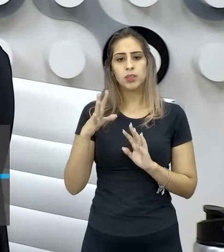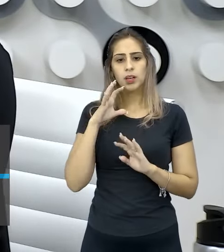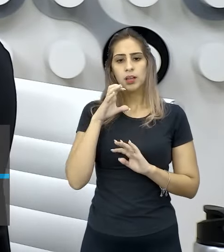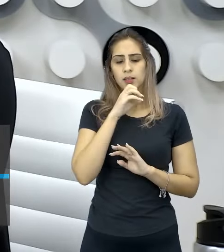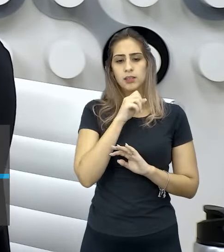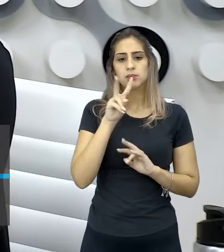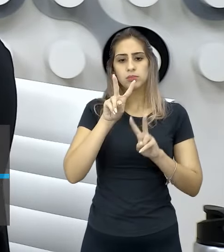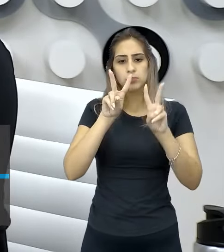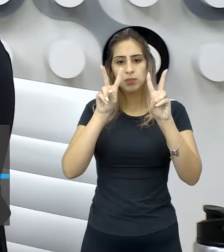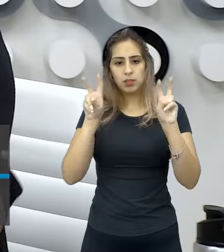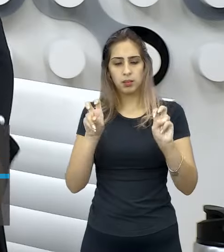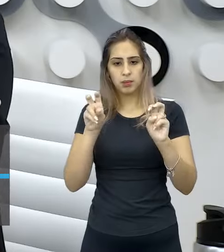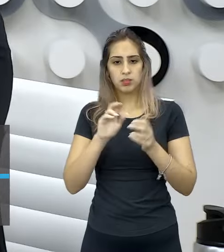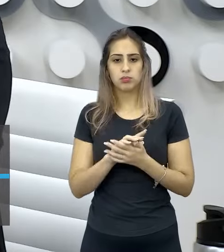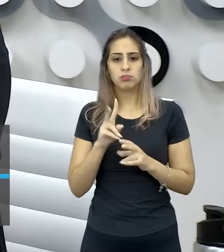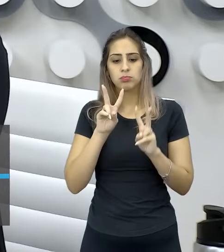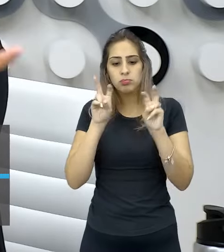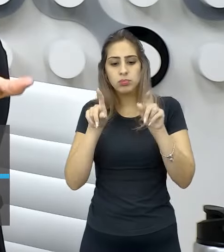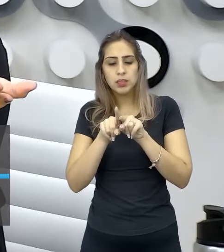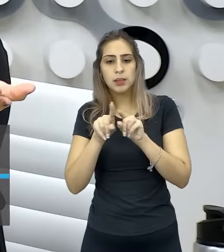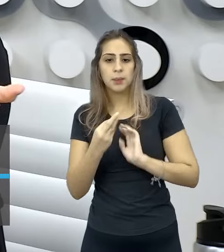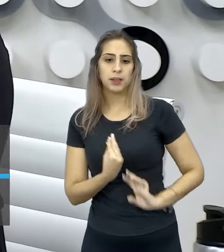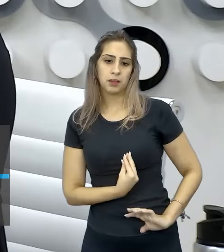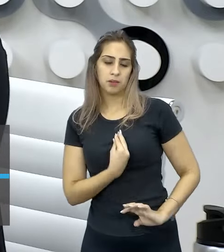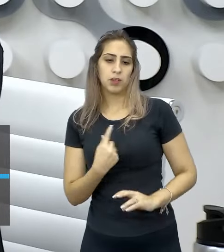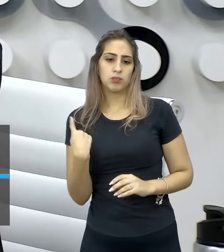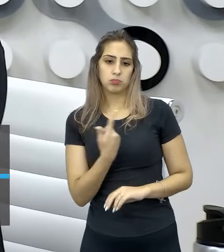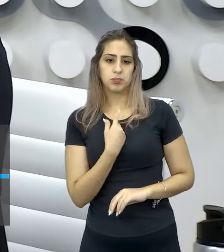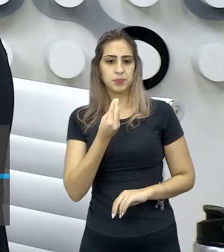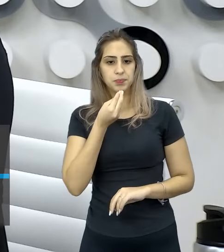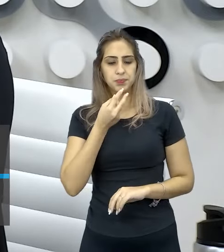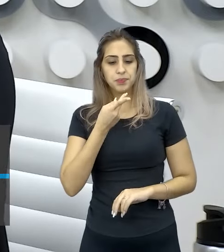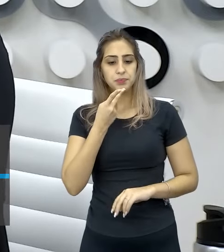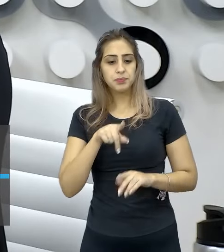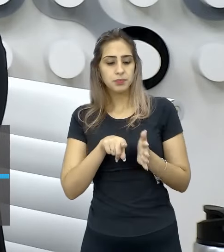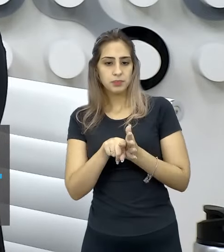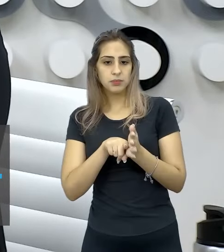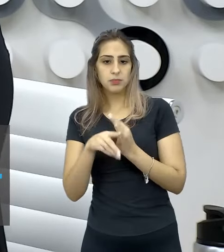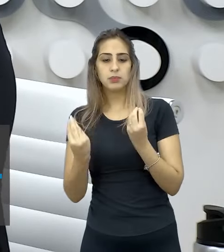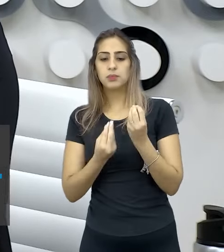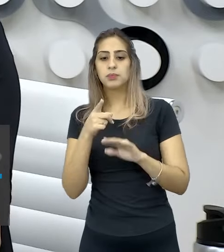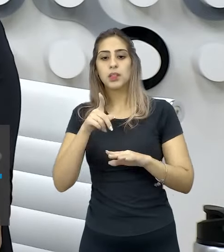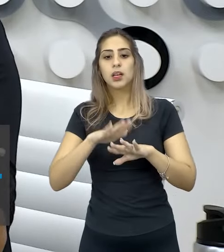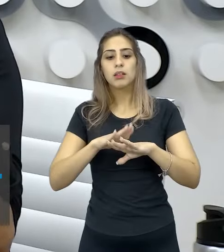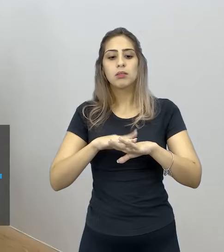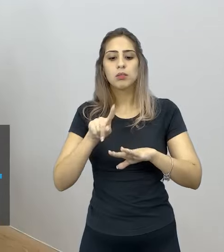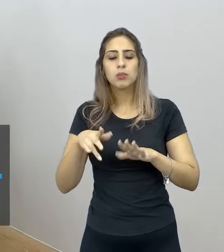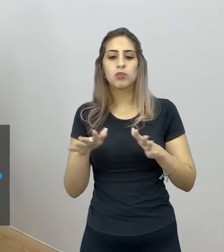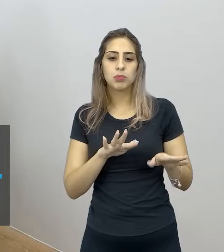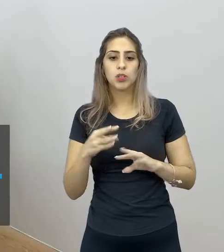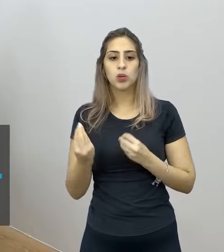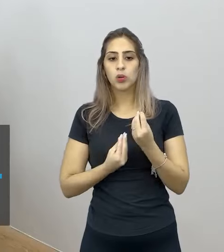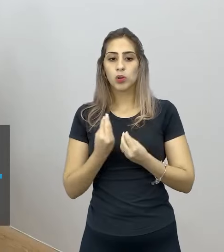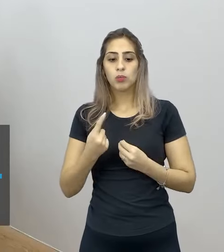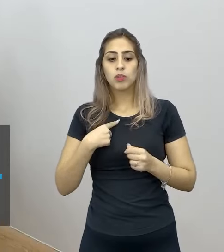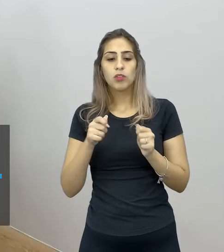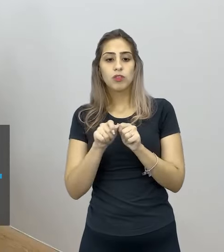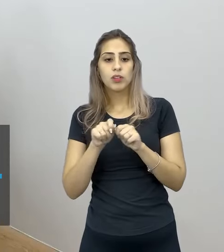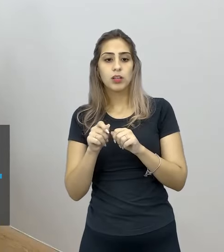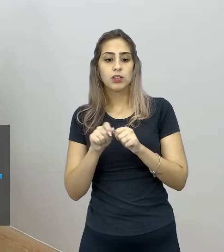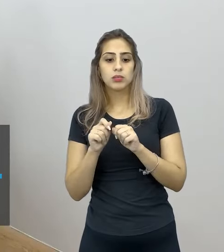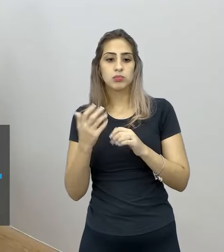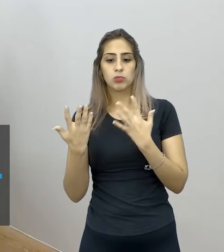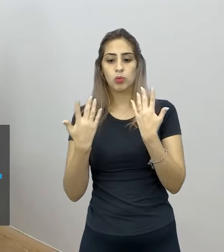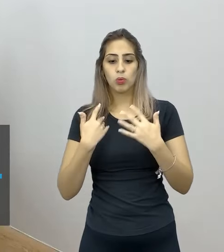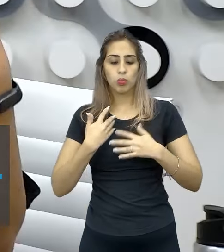sobre a temática e a questão da vivência que a gente estava falando, da investigação, né? Como que é esse movimento? Como que eu faço o movimento do